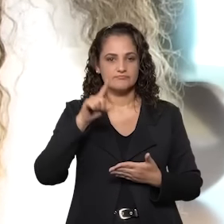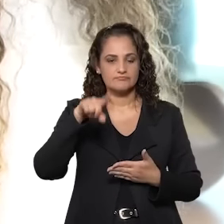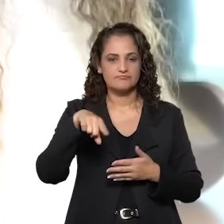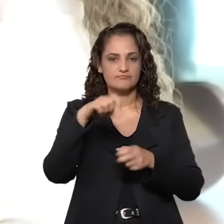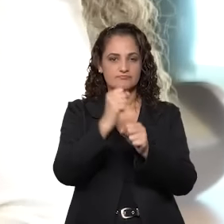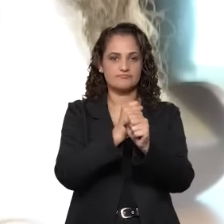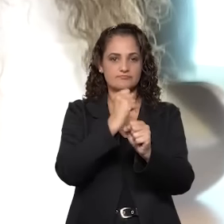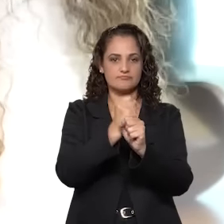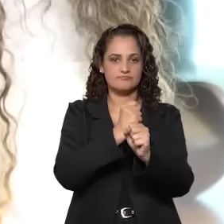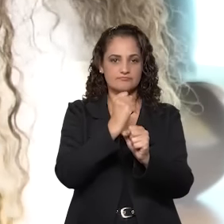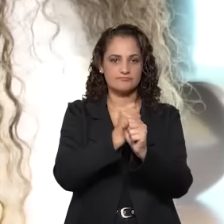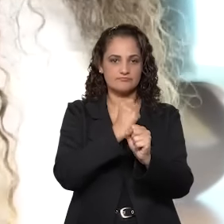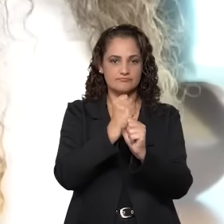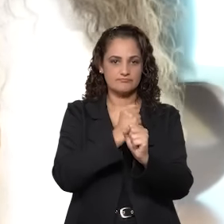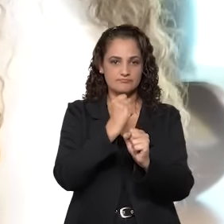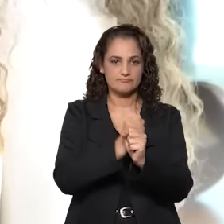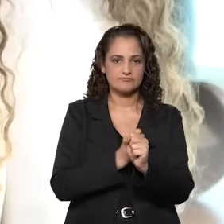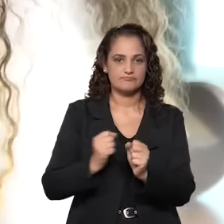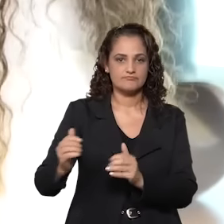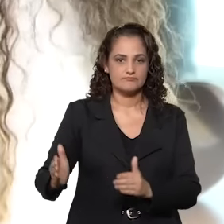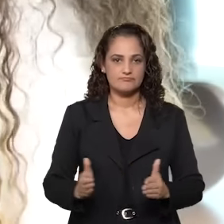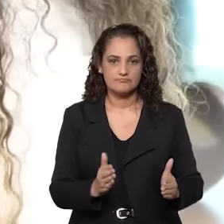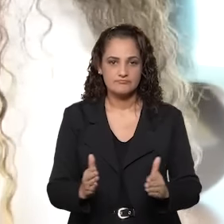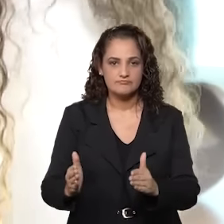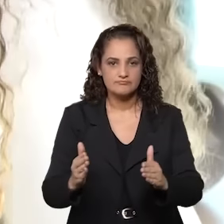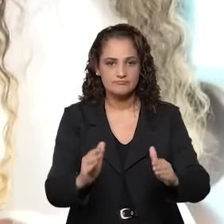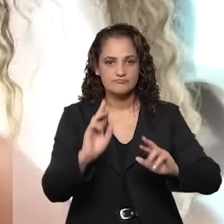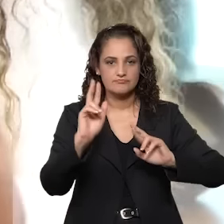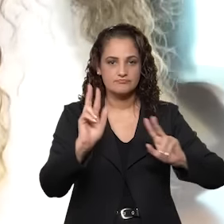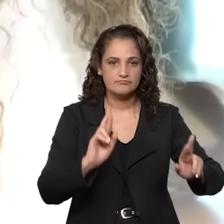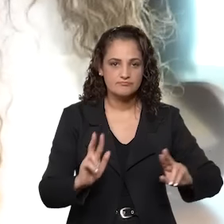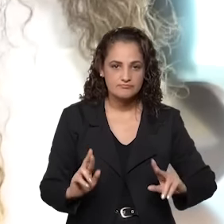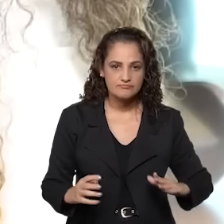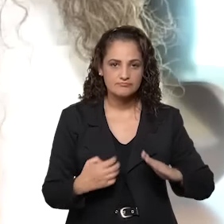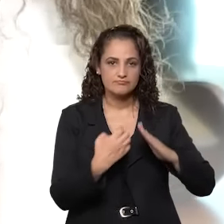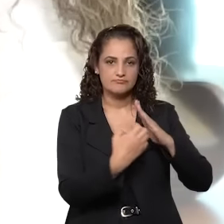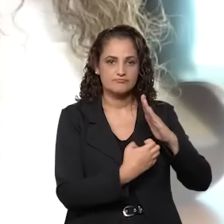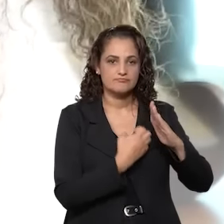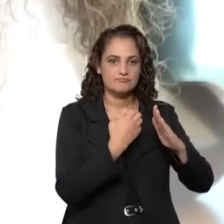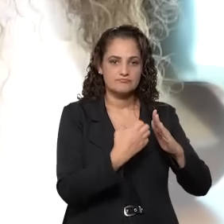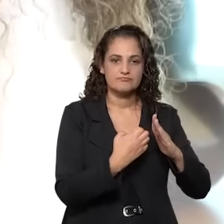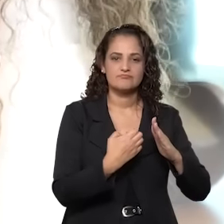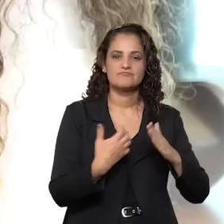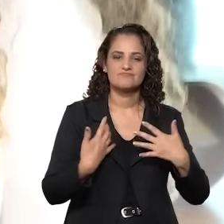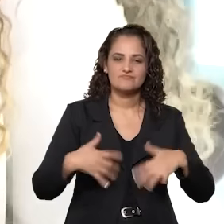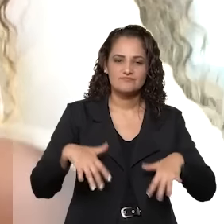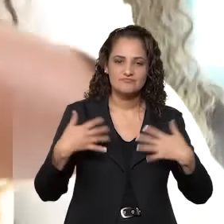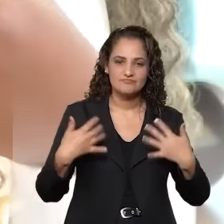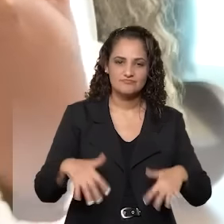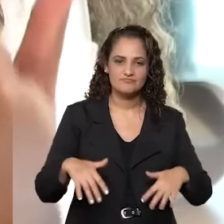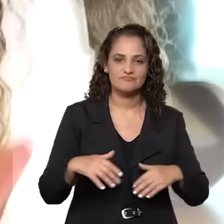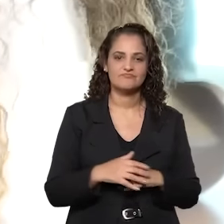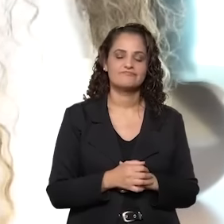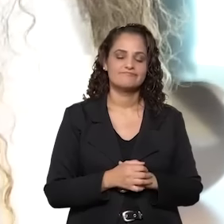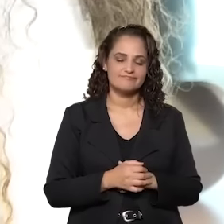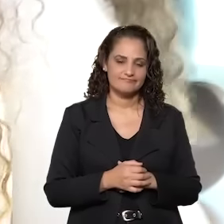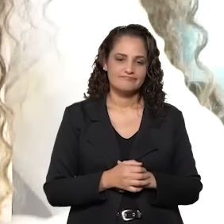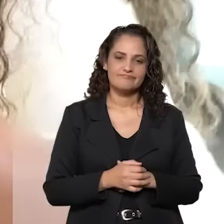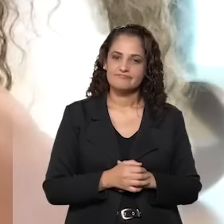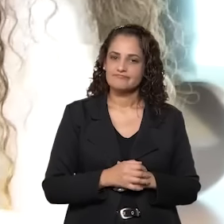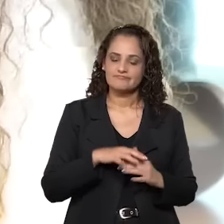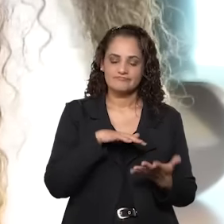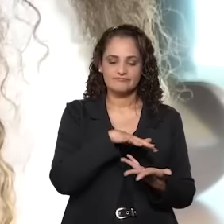numa jornada onde eu passei por diferentes empresas grande as empresas empresas multinacionais né trabalhei com culturas